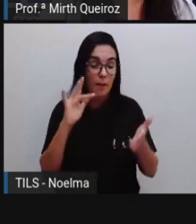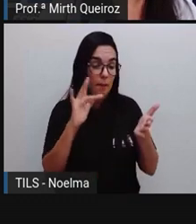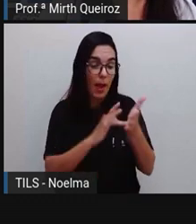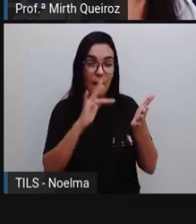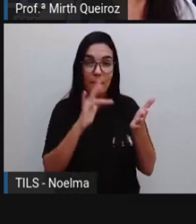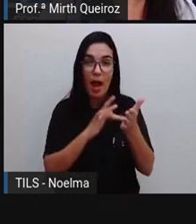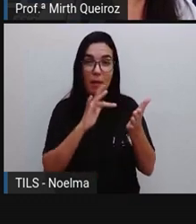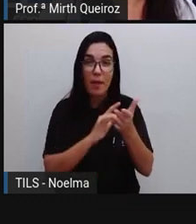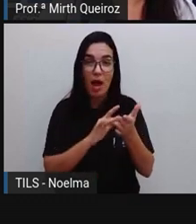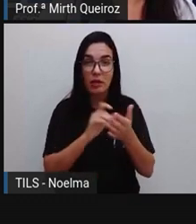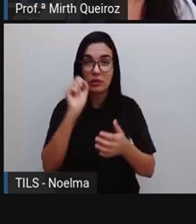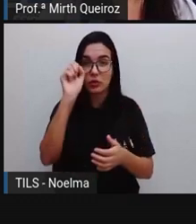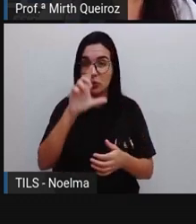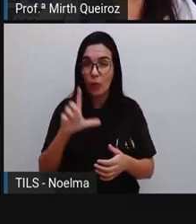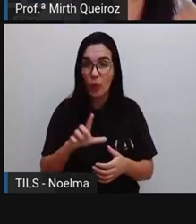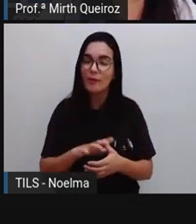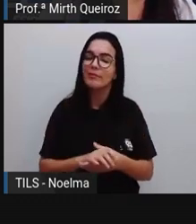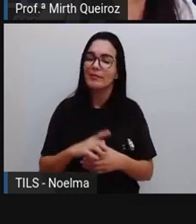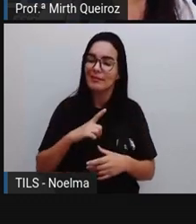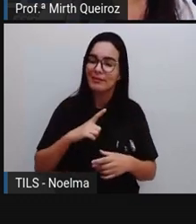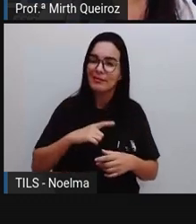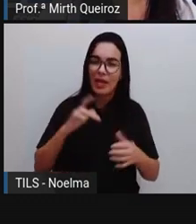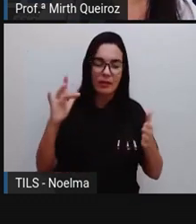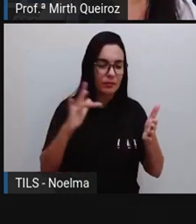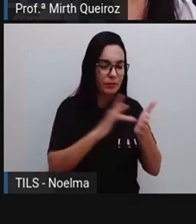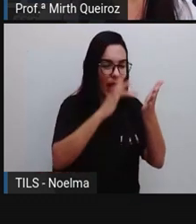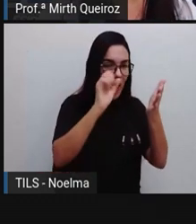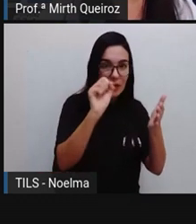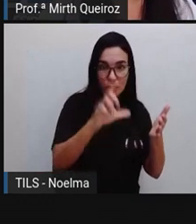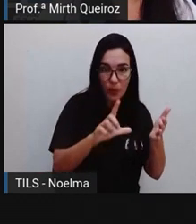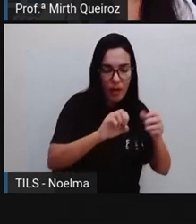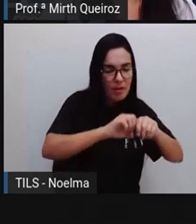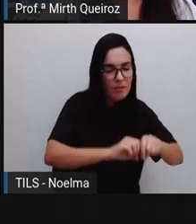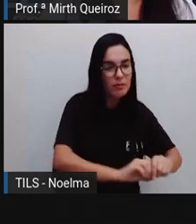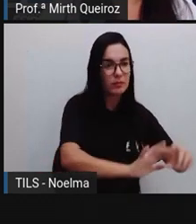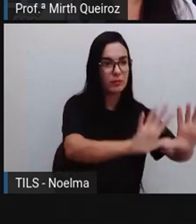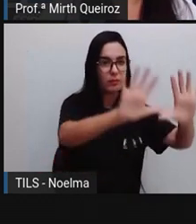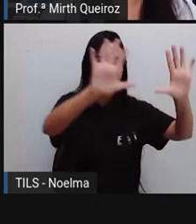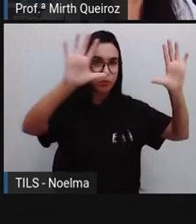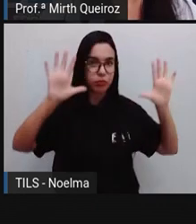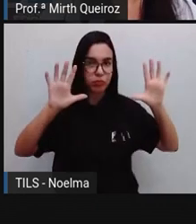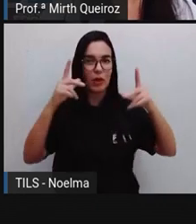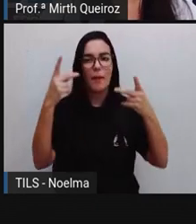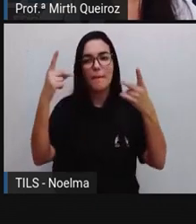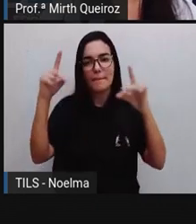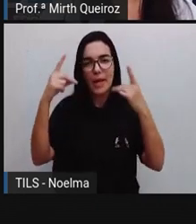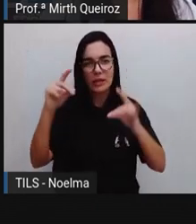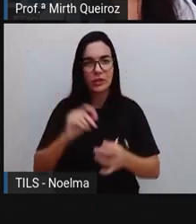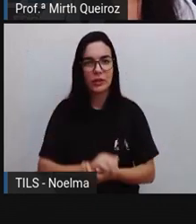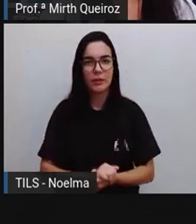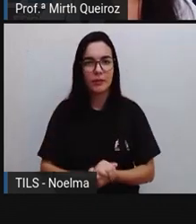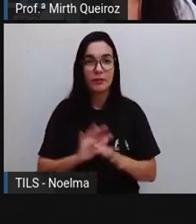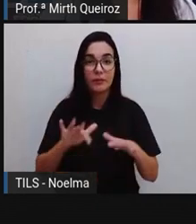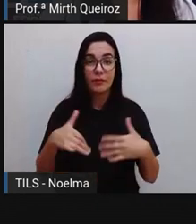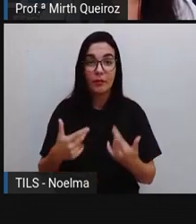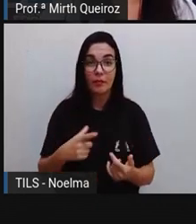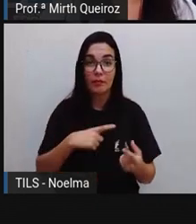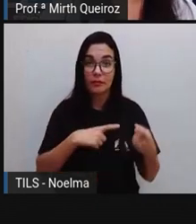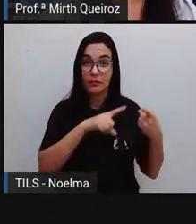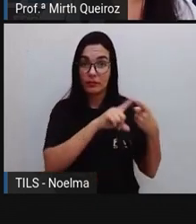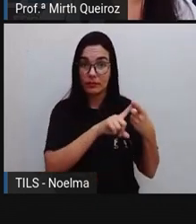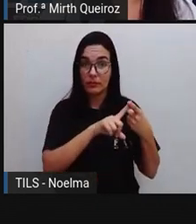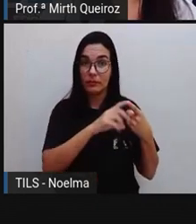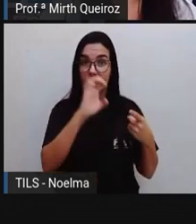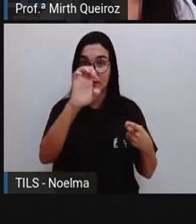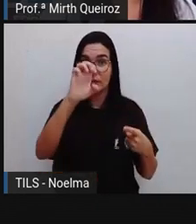lá, grifado de azul? A gente iria ser direcionado a outra página, né? Então, nós temos enciclopédias digitais